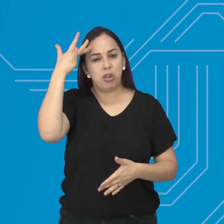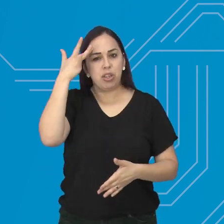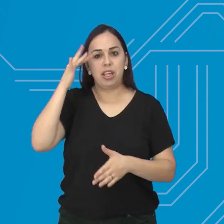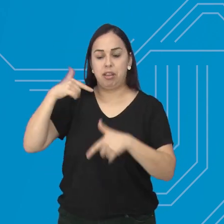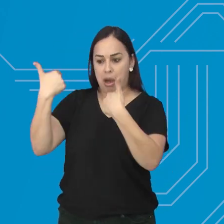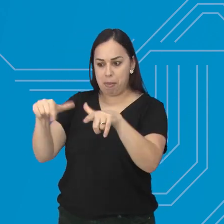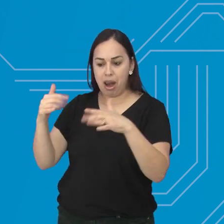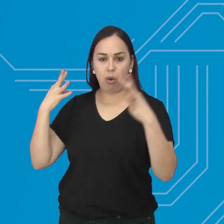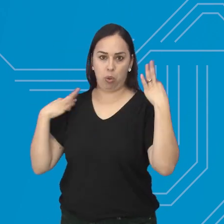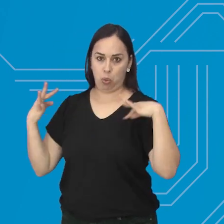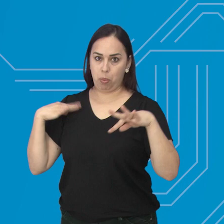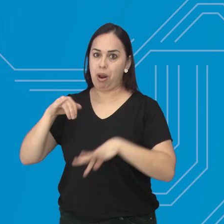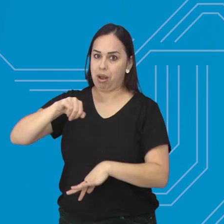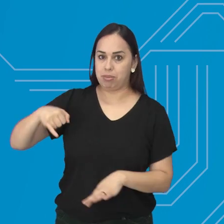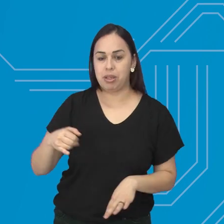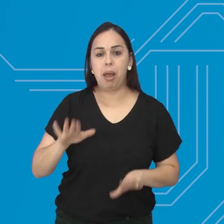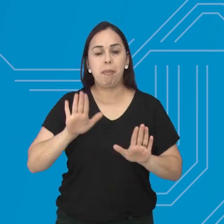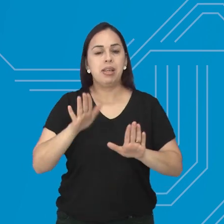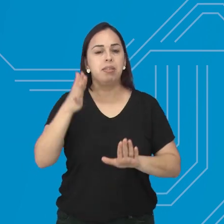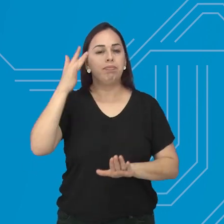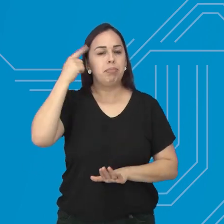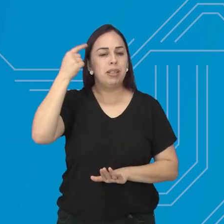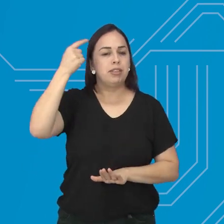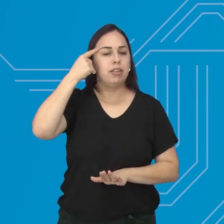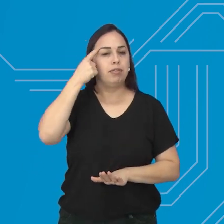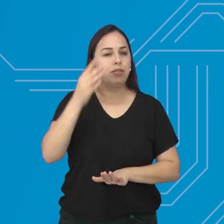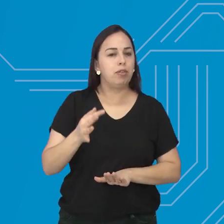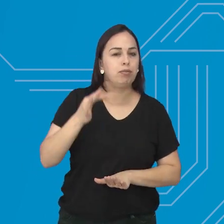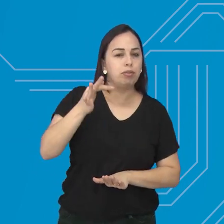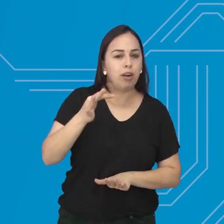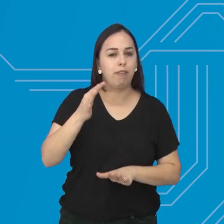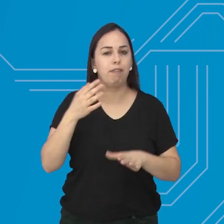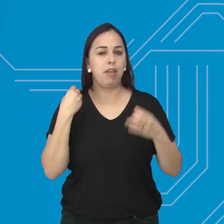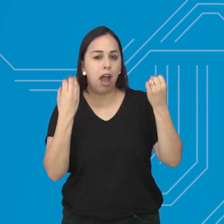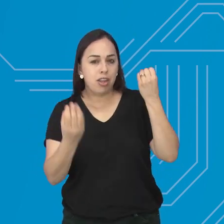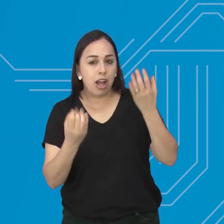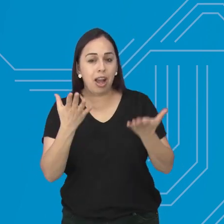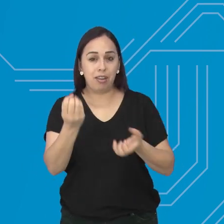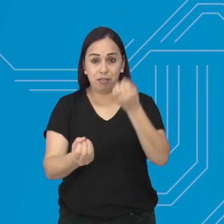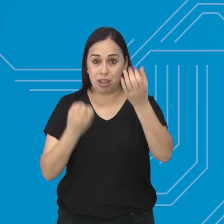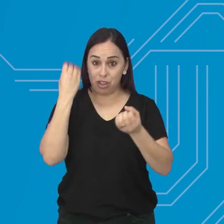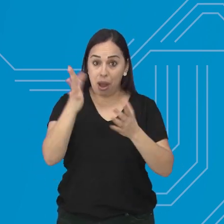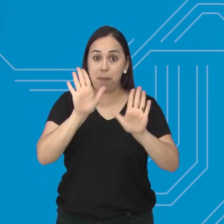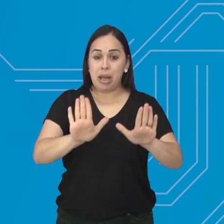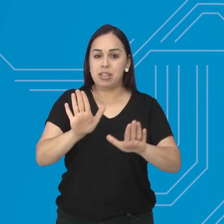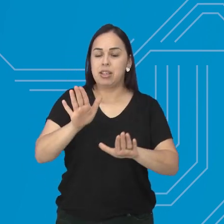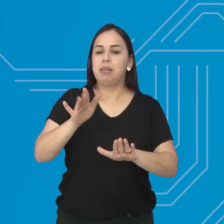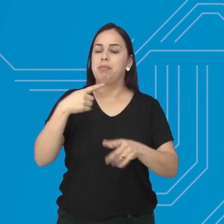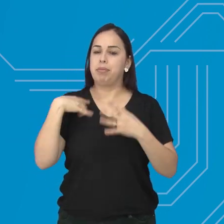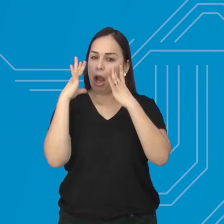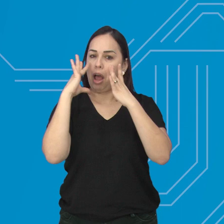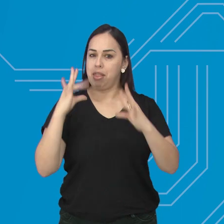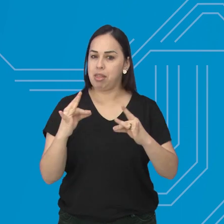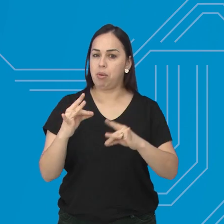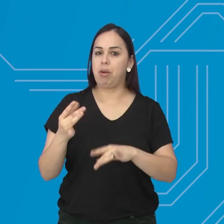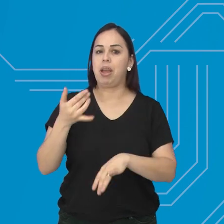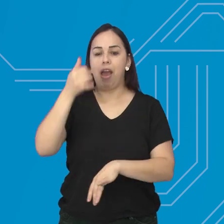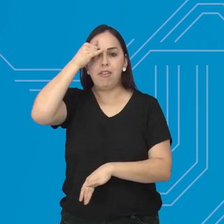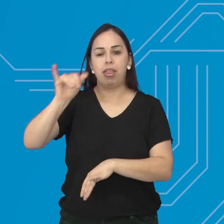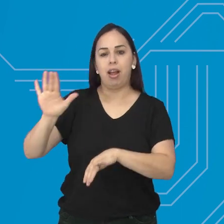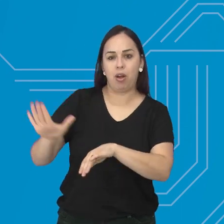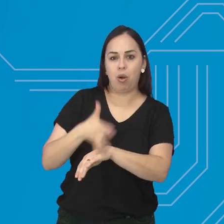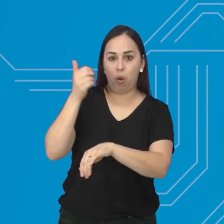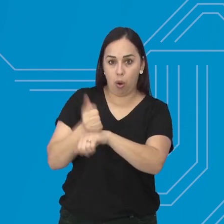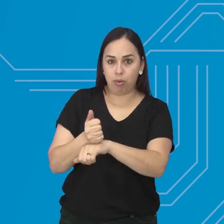bom momento para quem depende do turismo. Ainda assim, quem está pensando em fazer uma viagem tem que ficar atento para não cair em